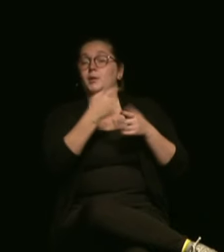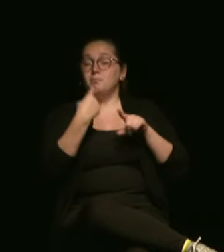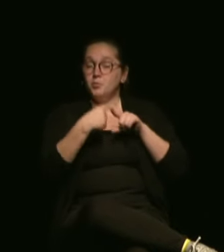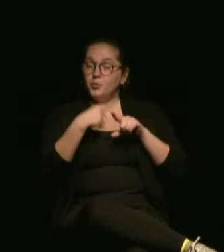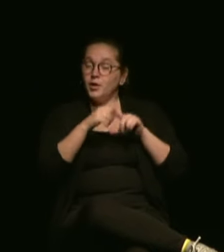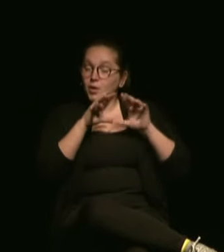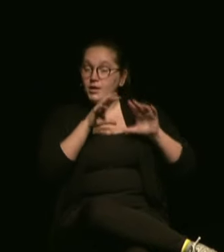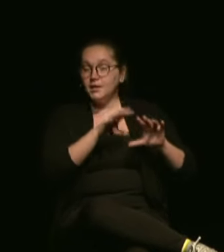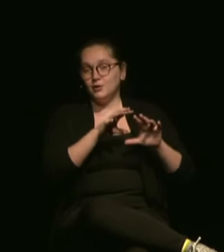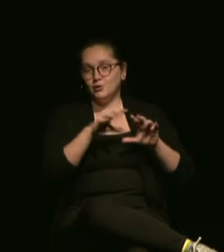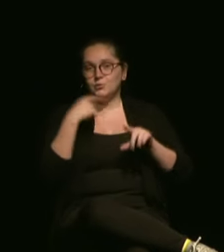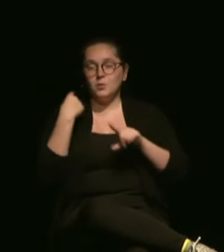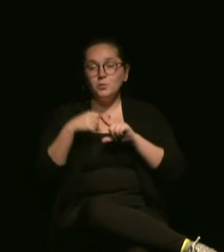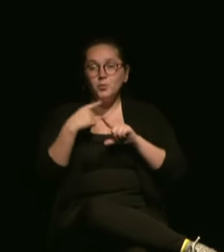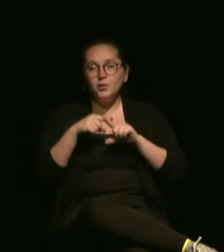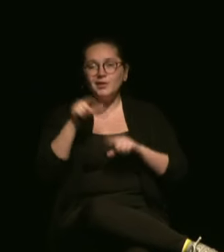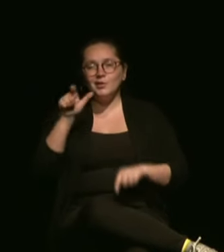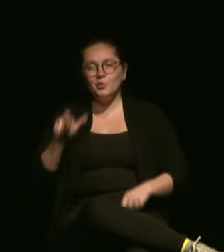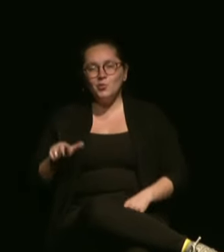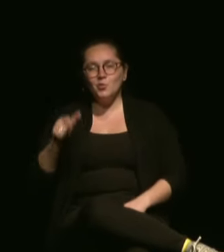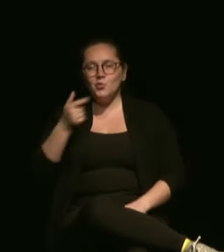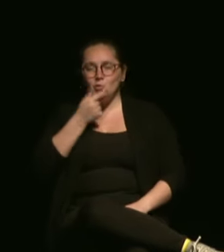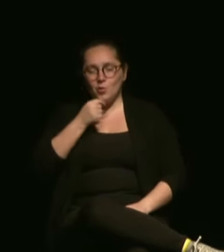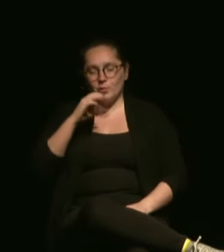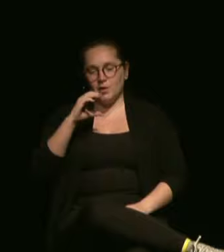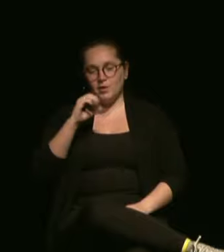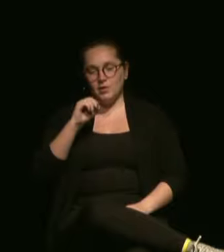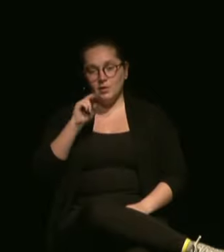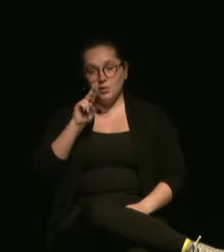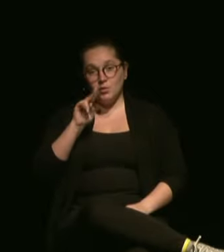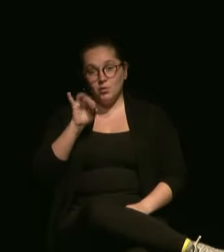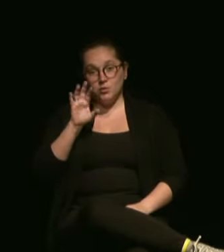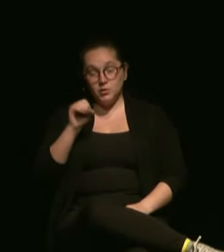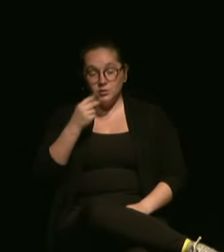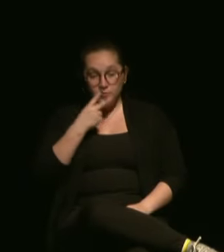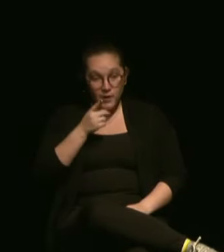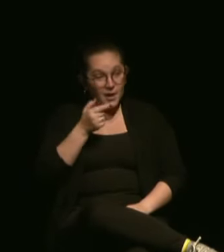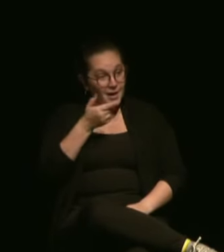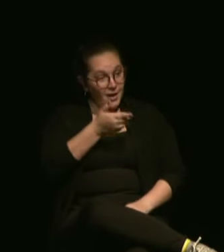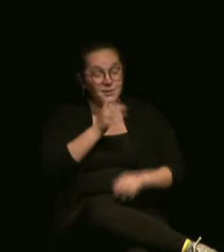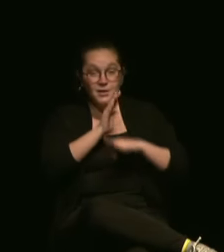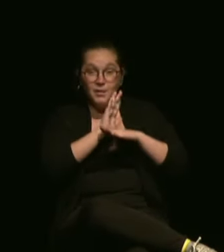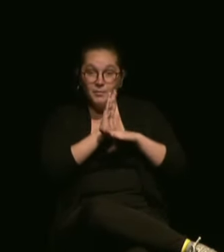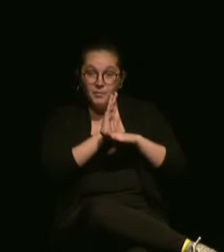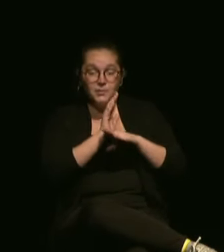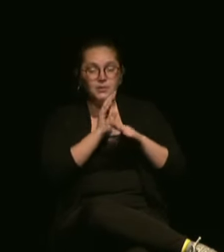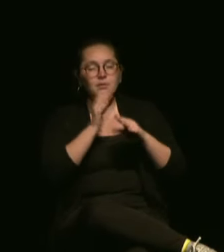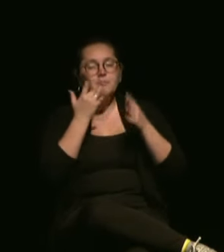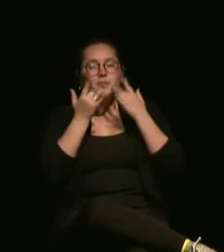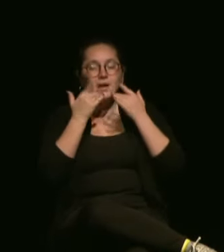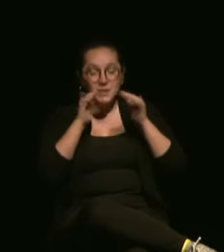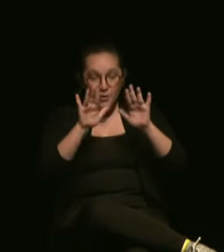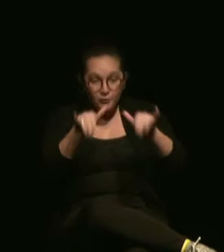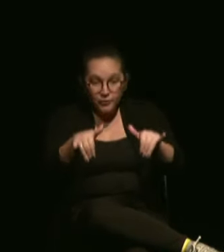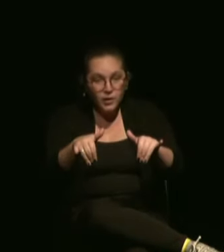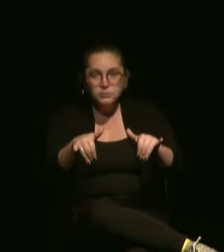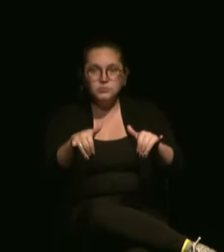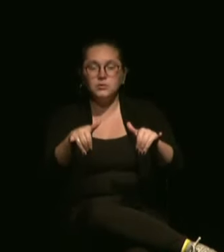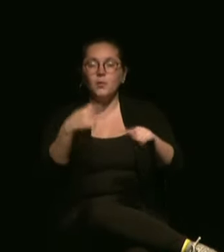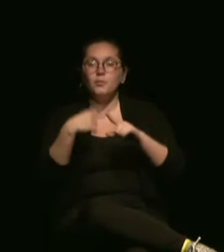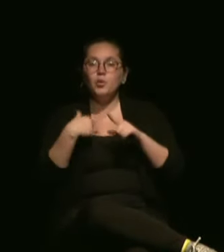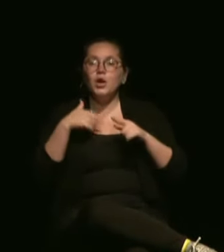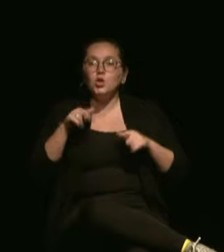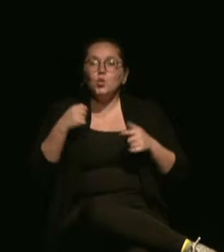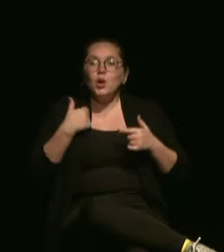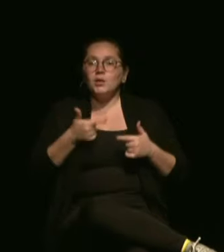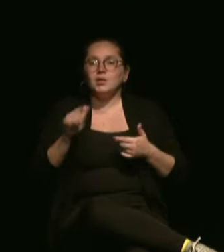segundo Coutinho, as peças do Chekhov não deviam terminar porque elas não terminam. As pessoas deviam ficar 3 meses no teatro. Porque as pessoas estão